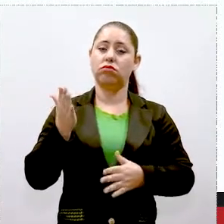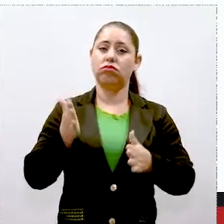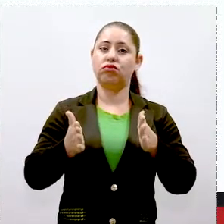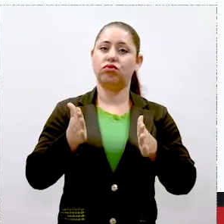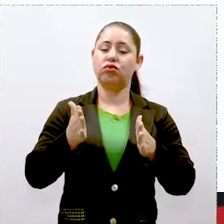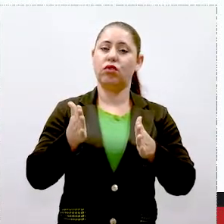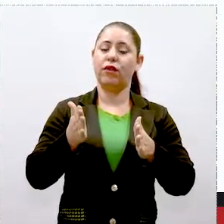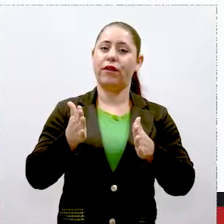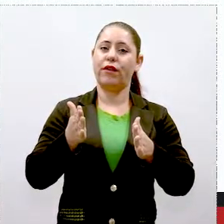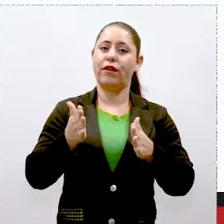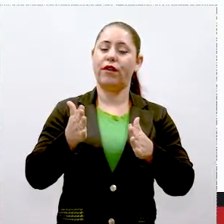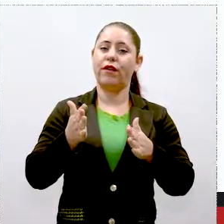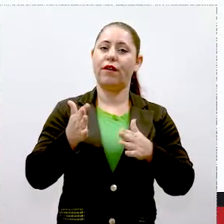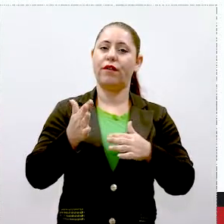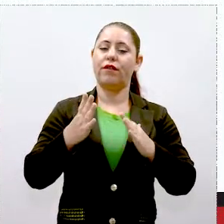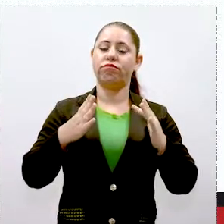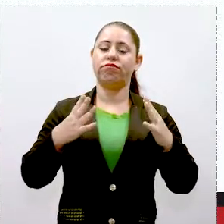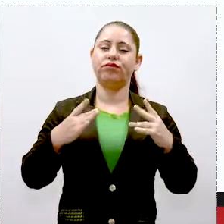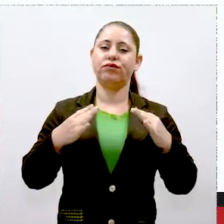do Carnaval,